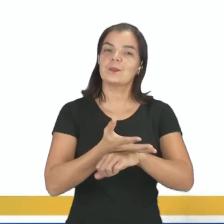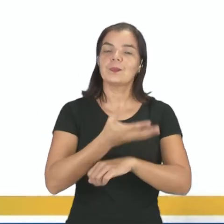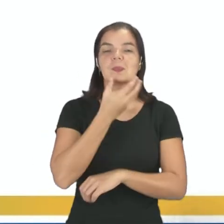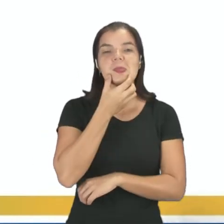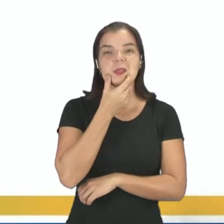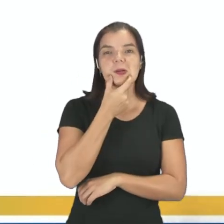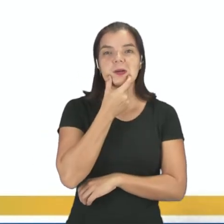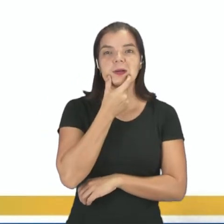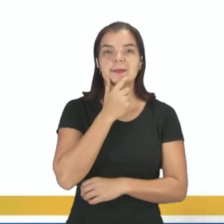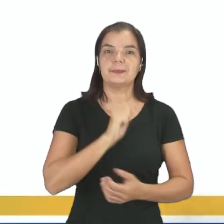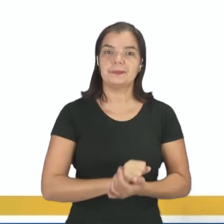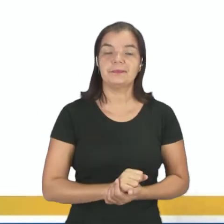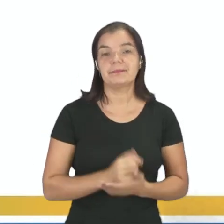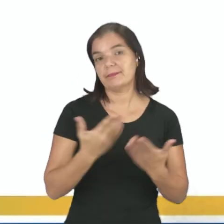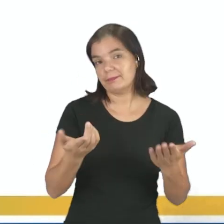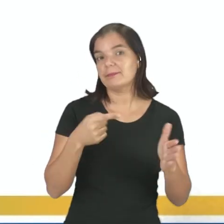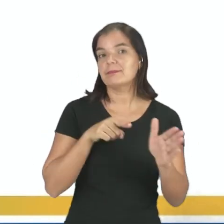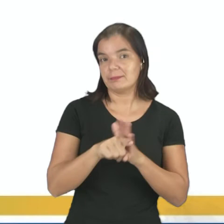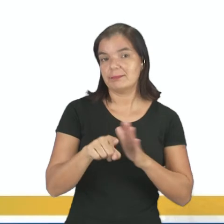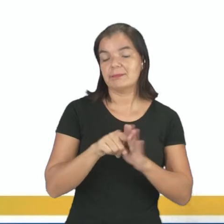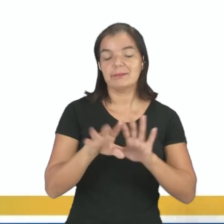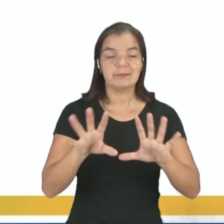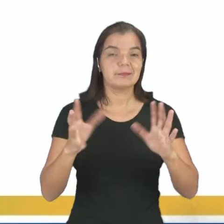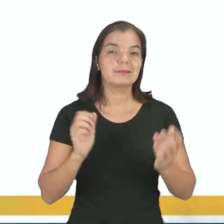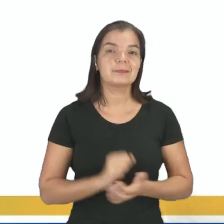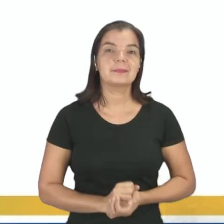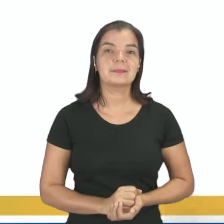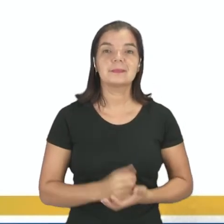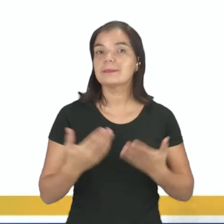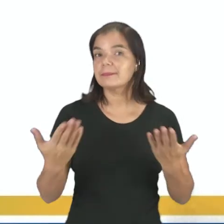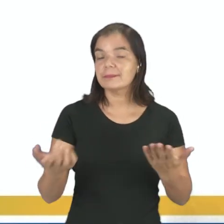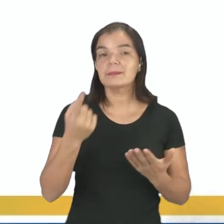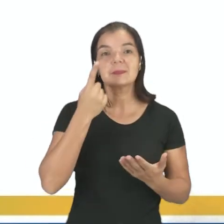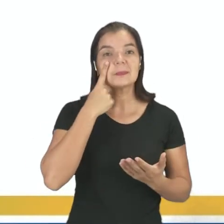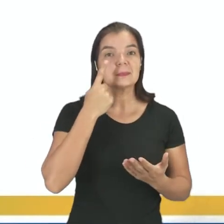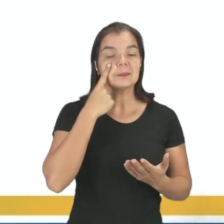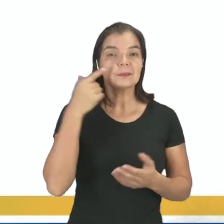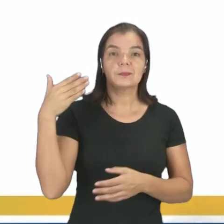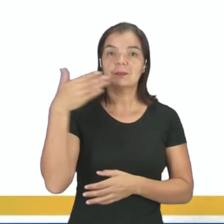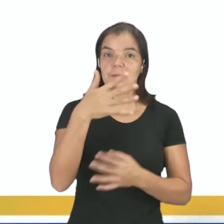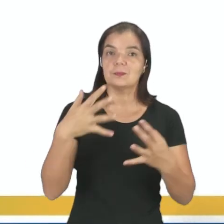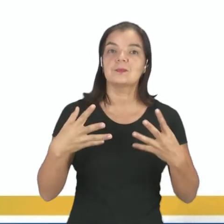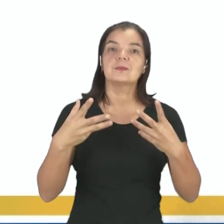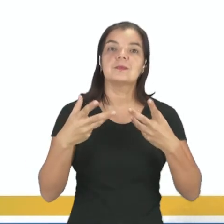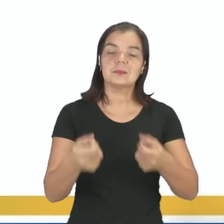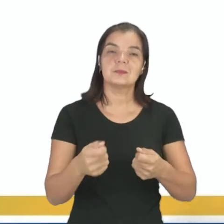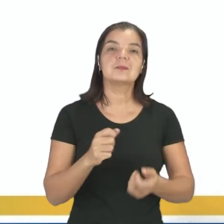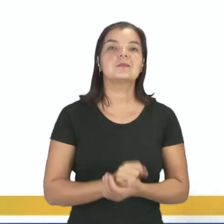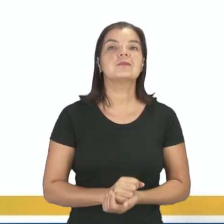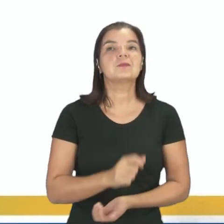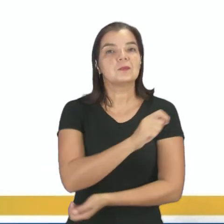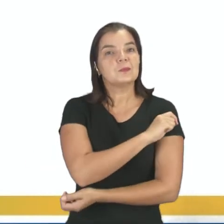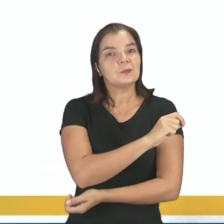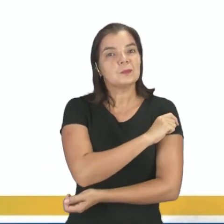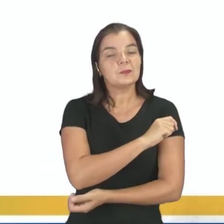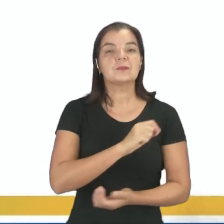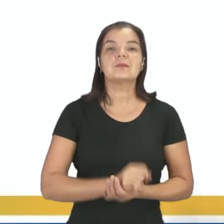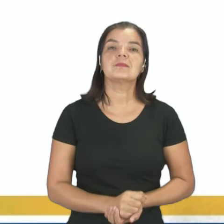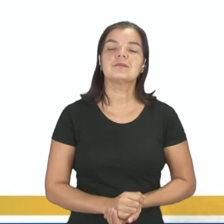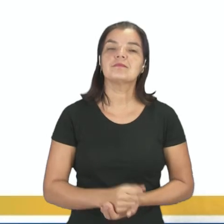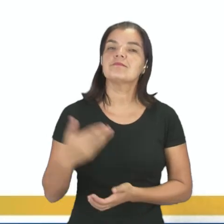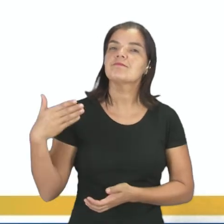de inglês, caso a pergunta fosse essa. Então veja, a frequência absoluta dos alunos